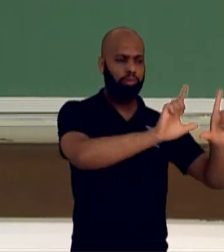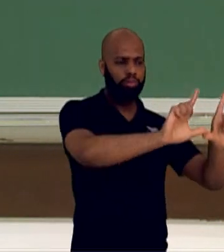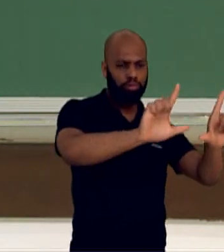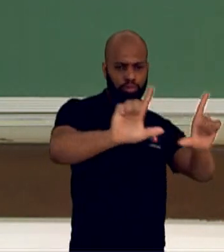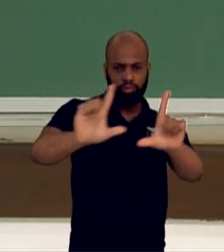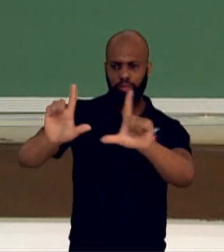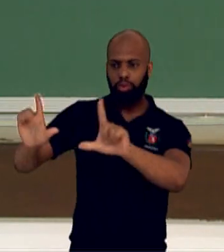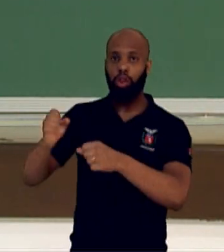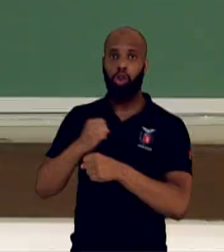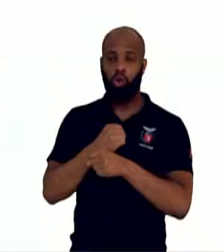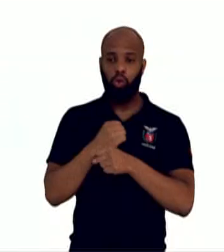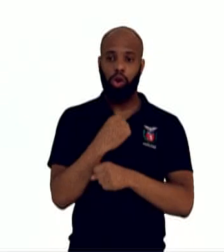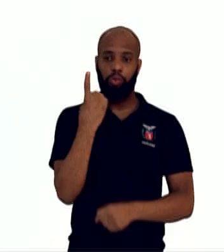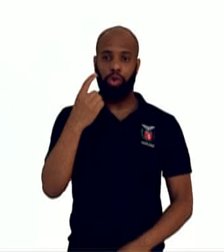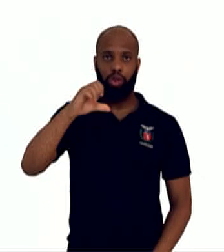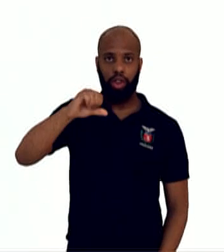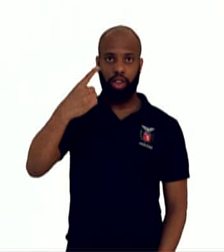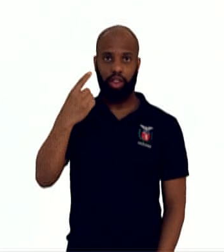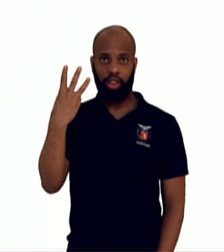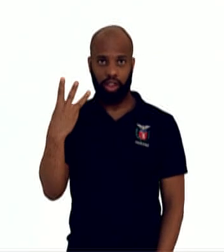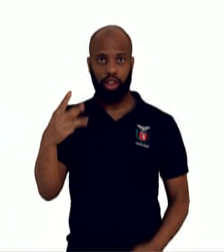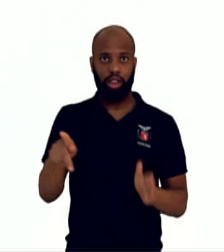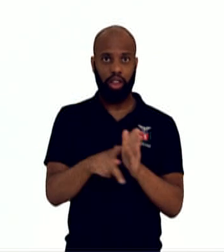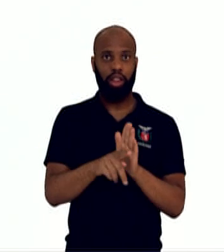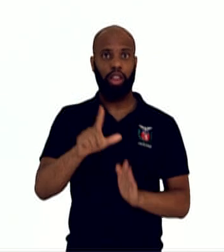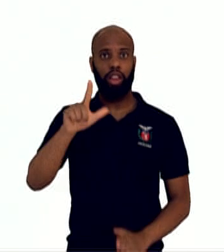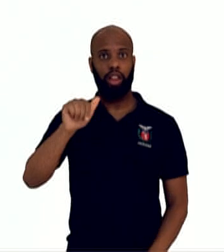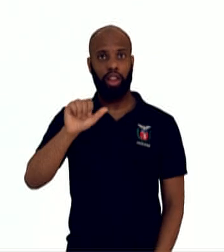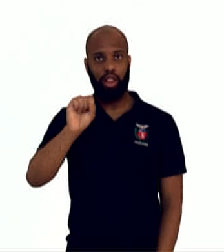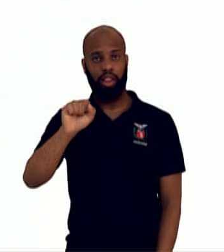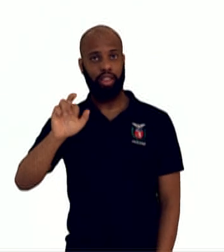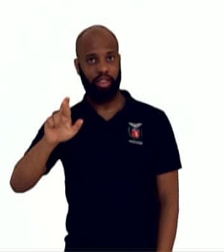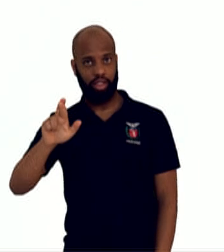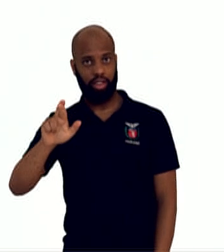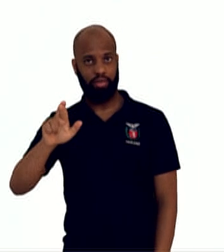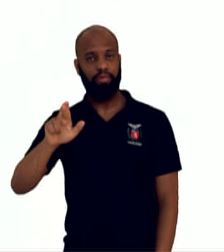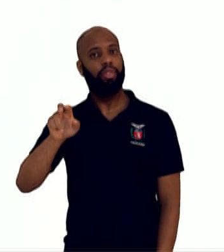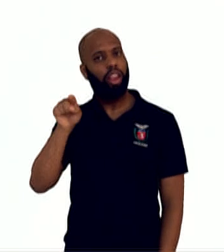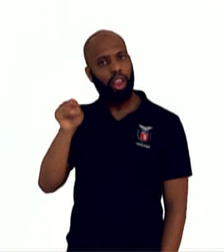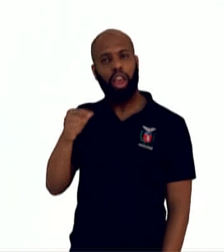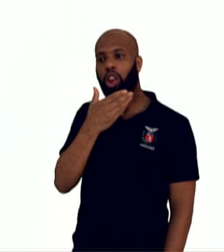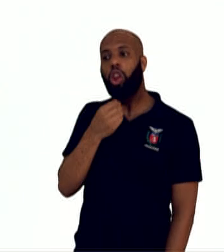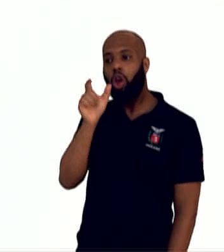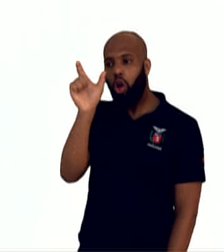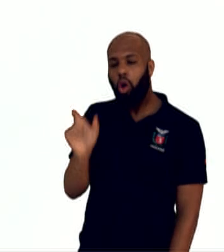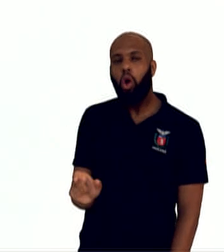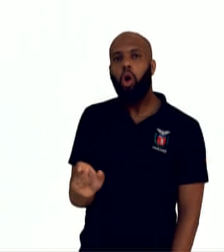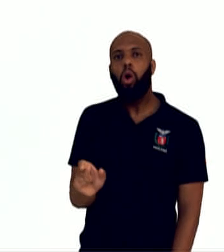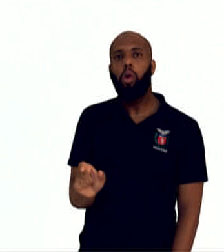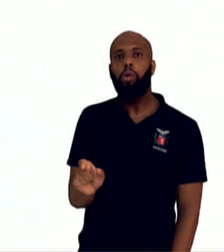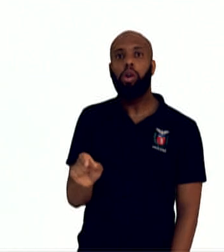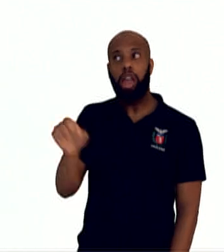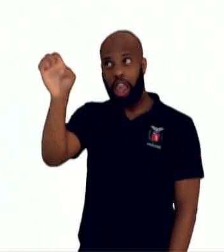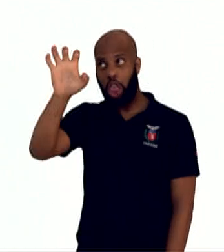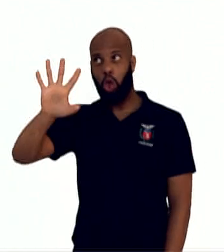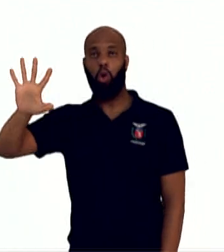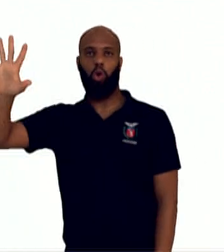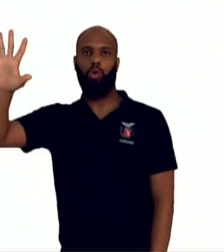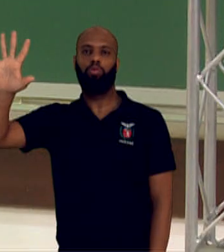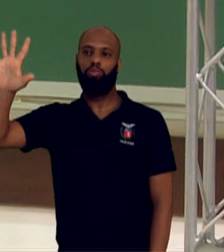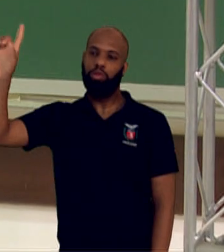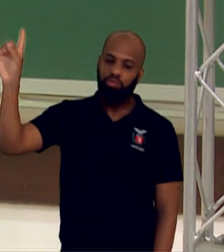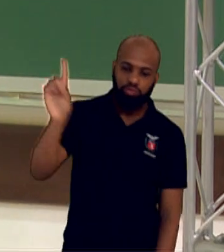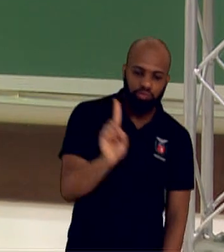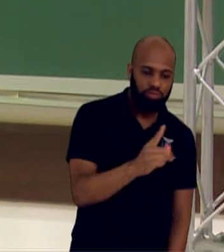de 1913 de Lazar de Segal, certo? O Lazar de Segal, ele foi uma pessoa que veio da Europa, um